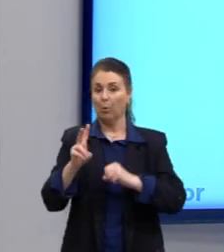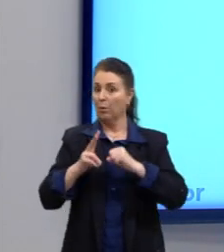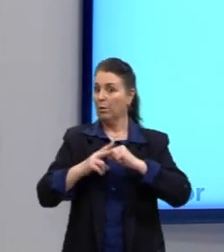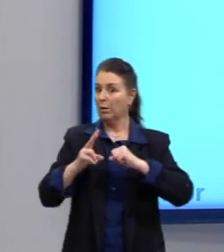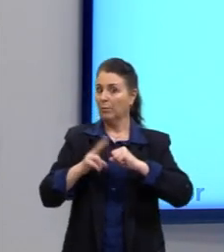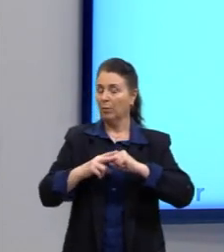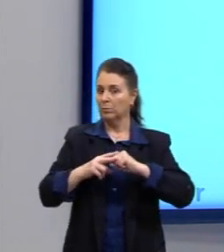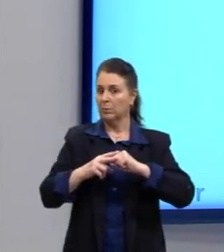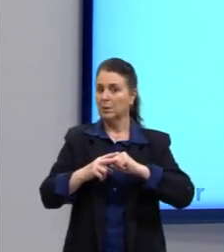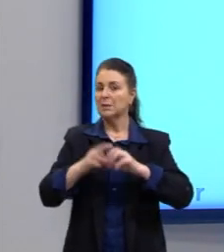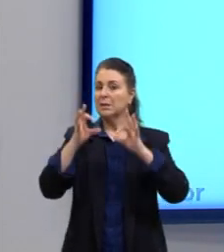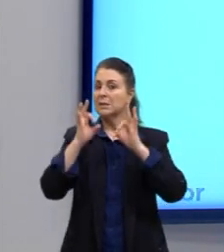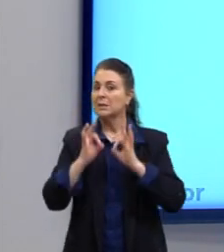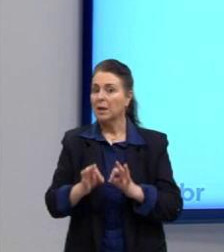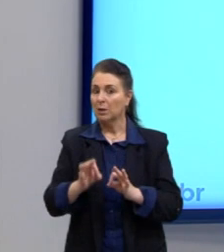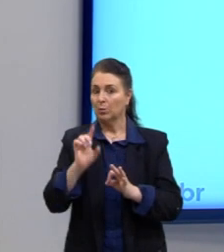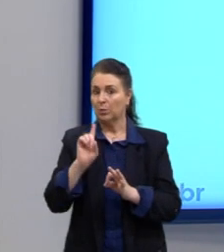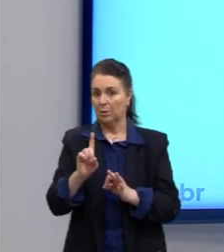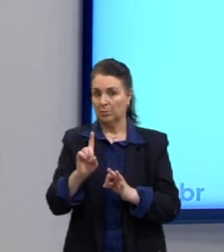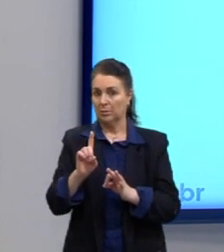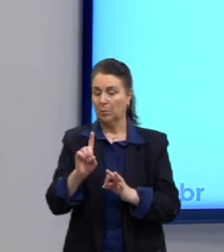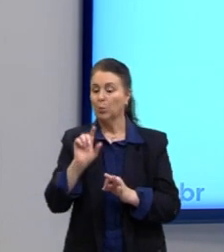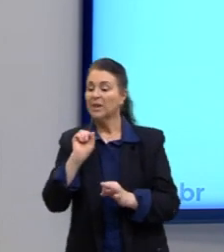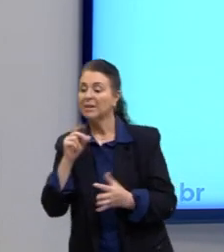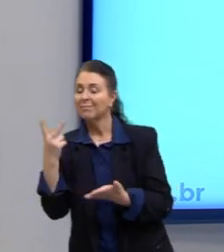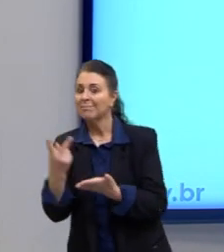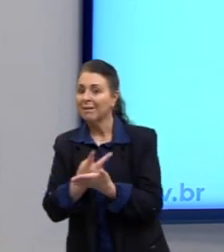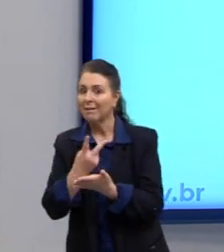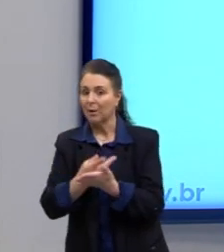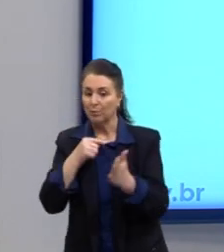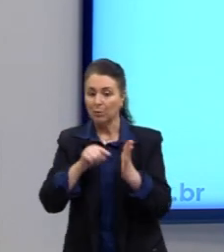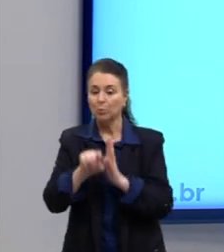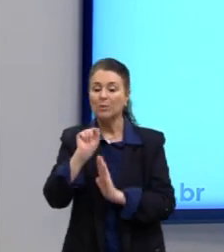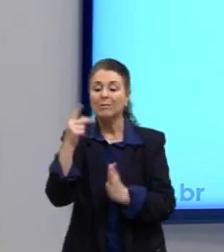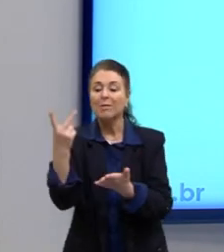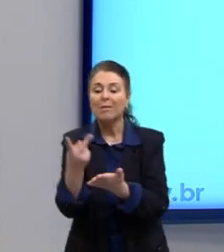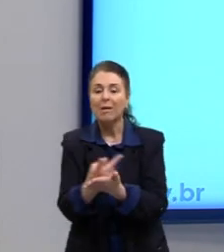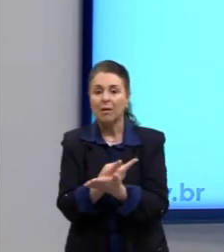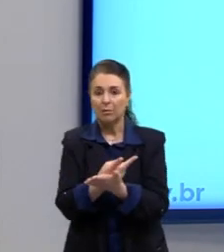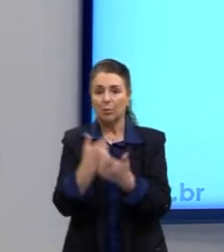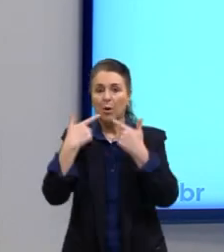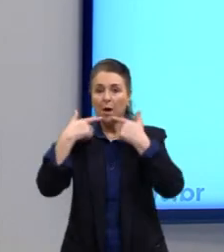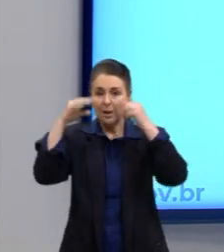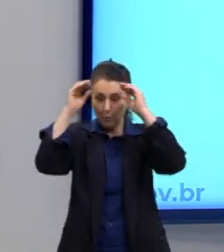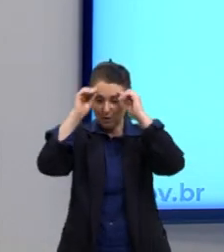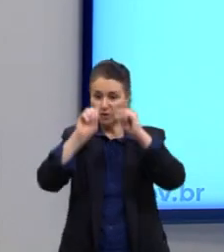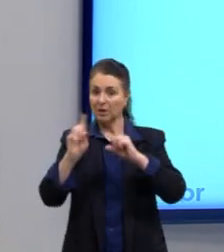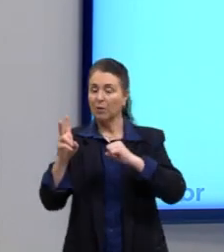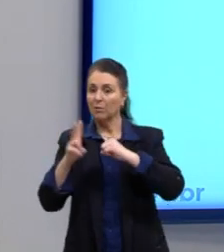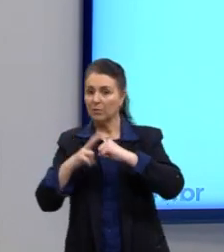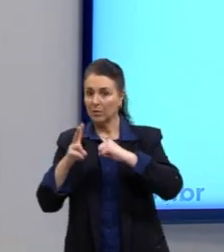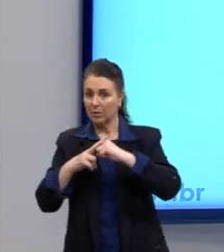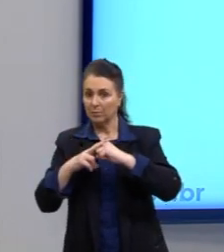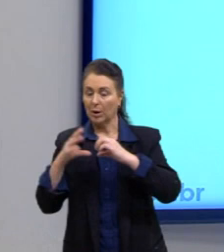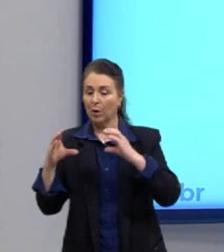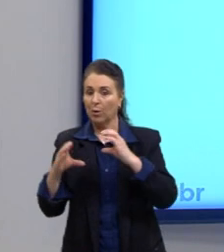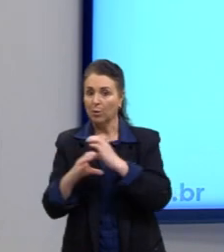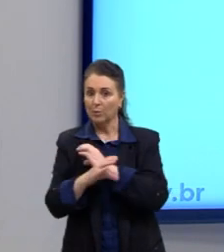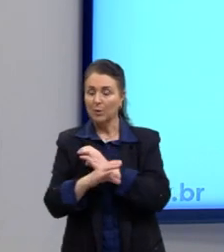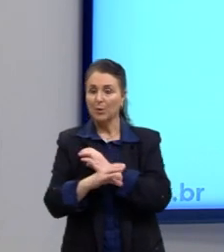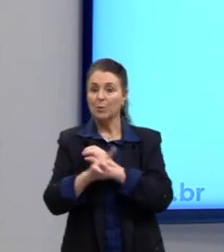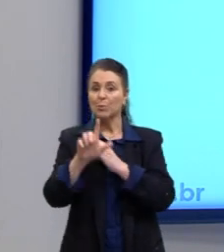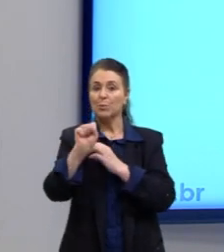estão corretas exceto não está correta né a linguagem não verbal é composta por signo